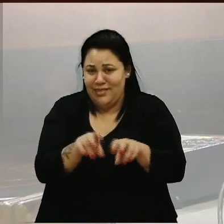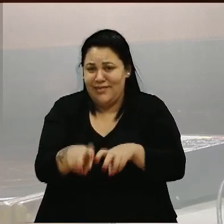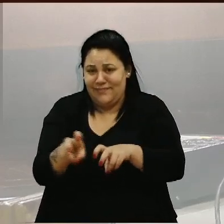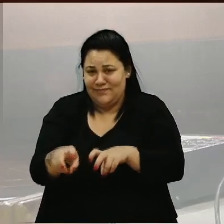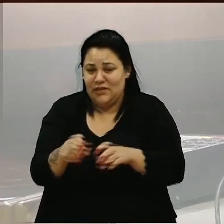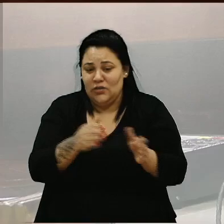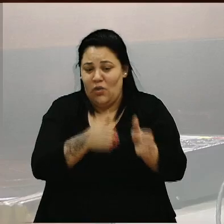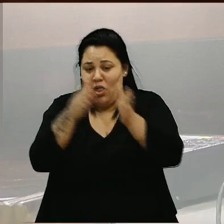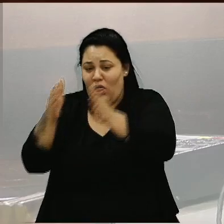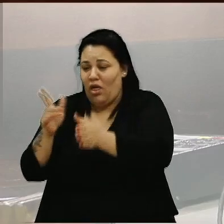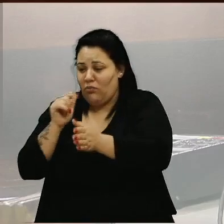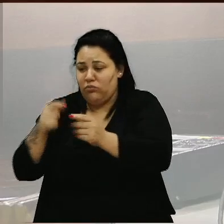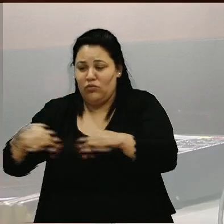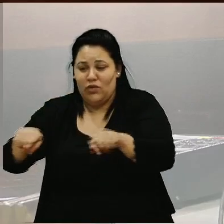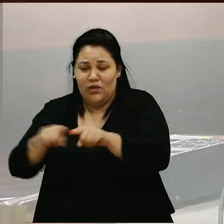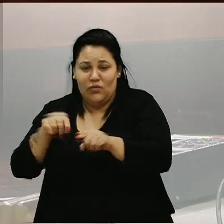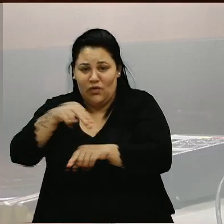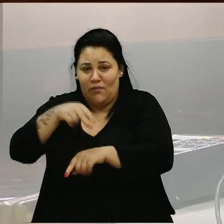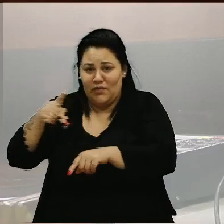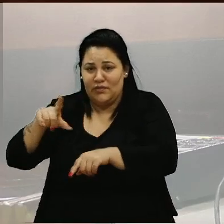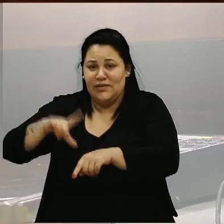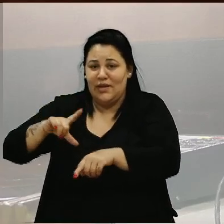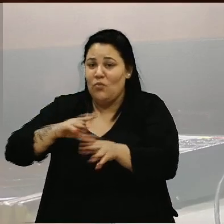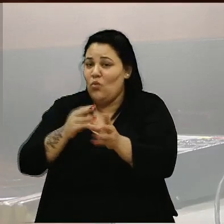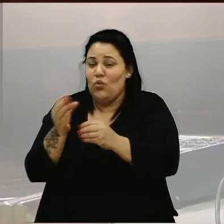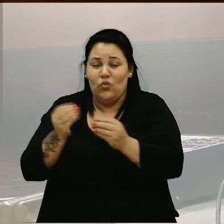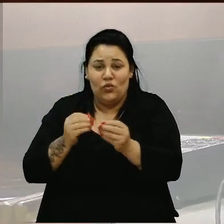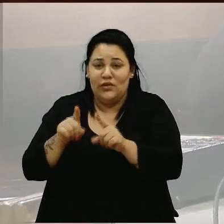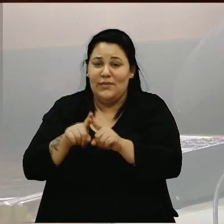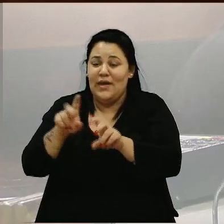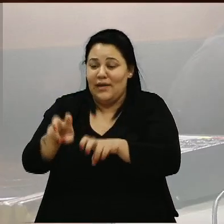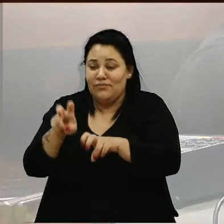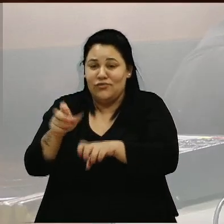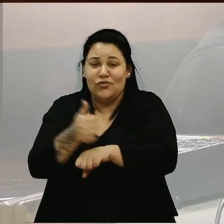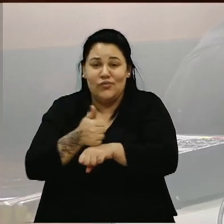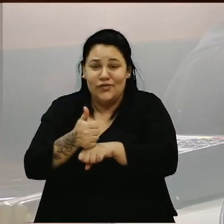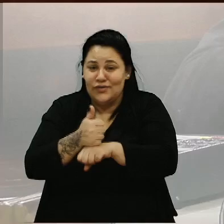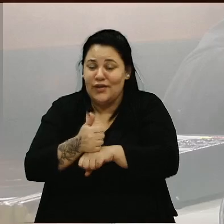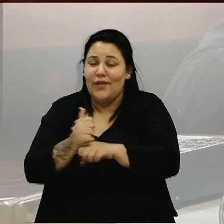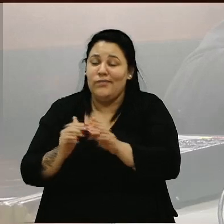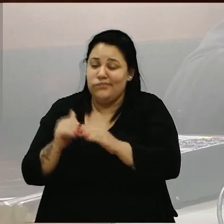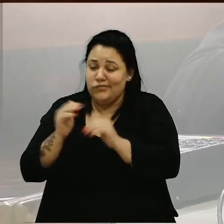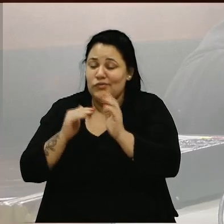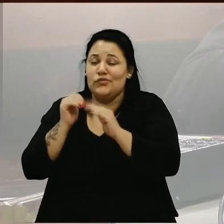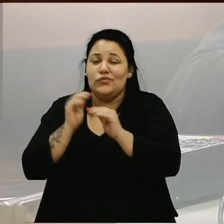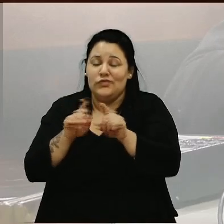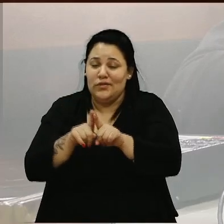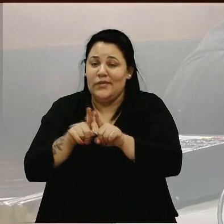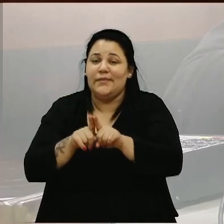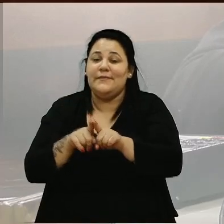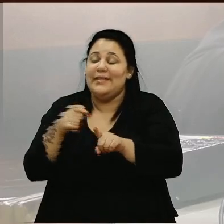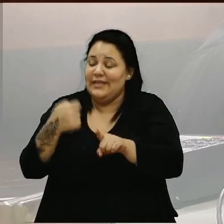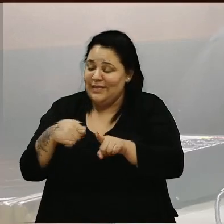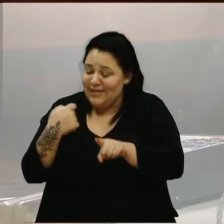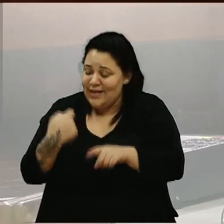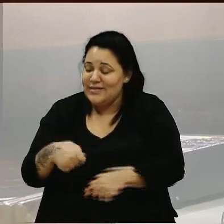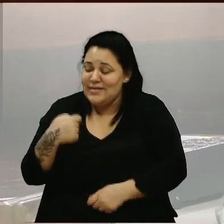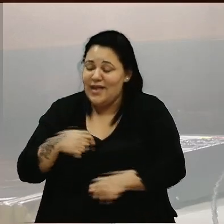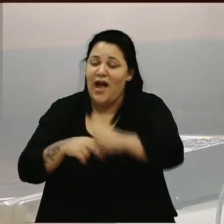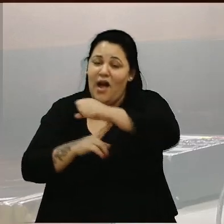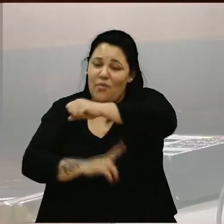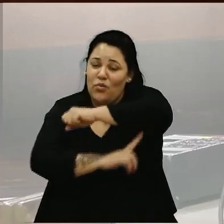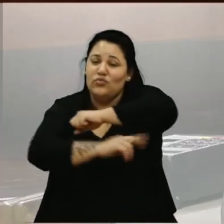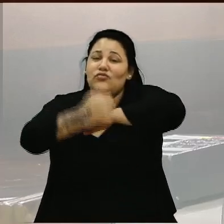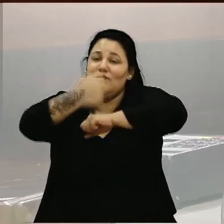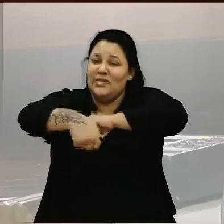fica Nova Petrópolis, também tem bastante agricultor que também construi. Então tem uma grande necessidade e o